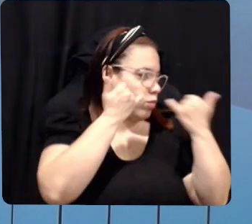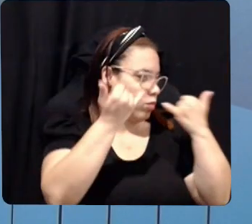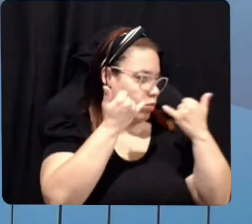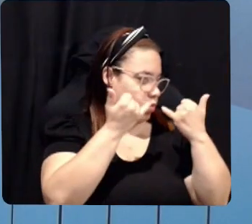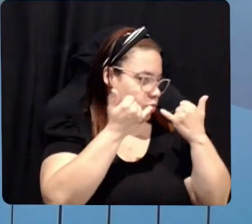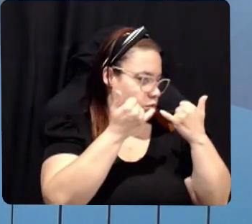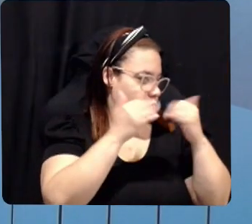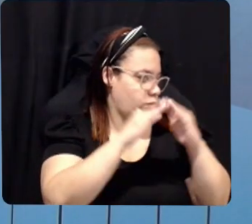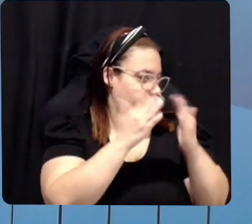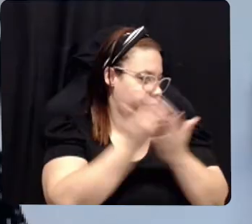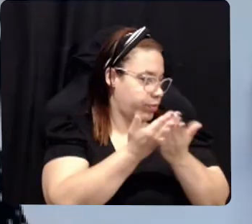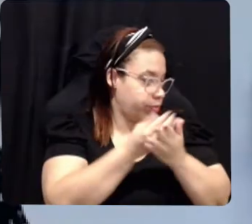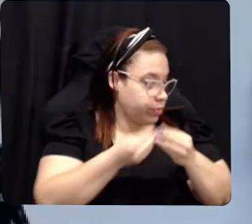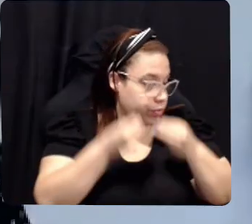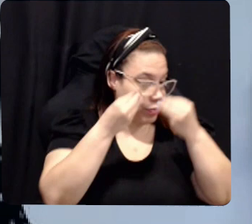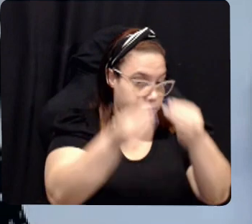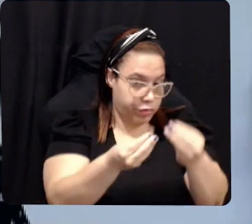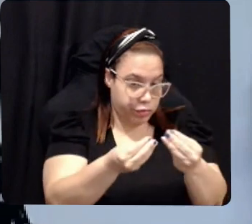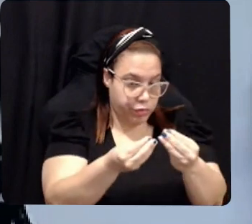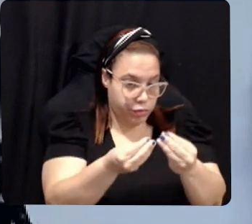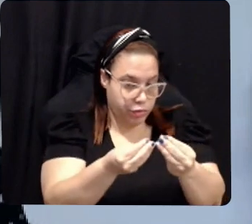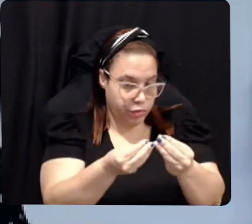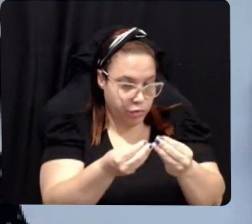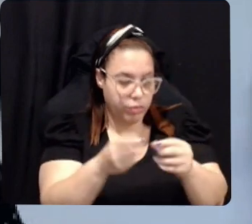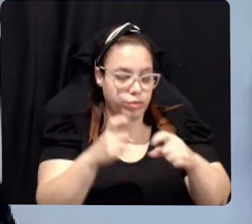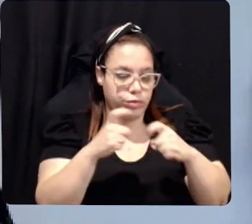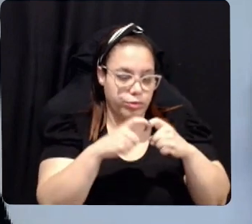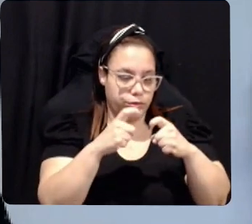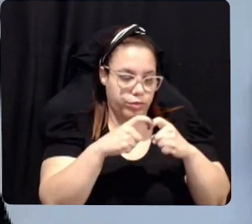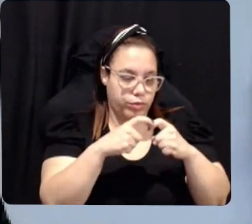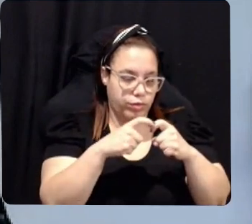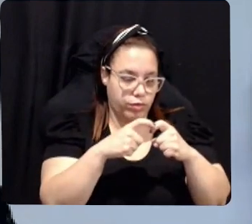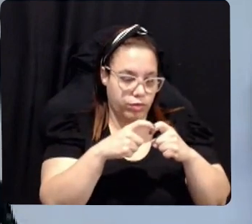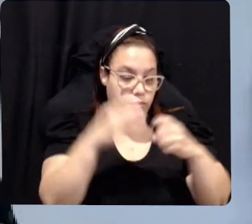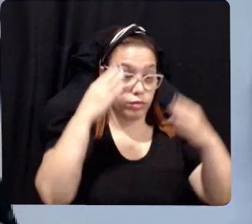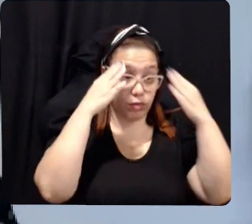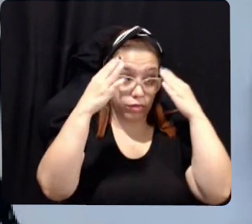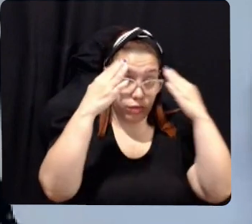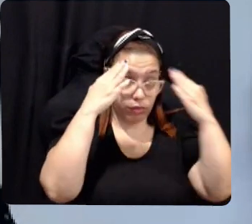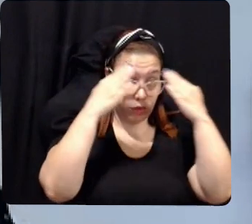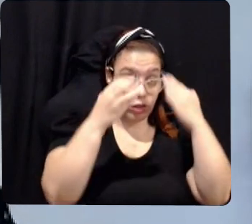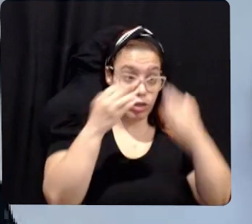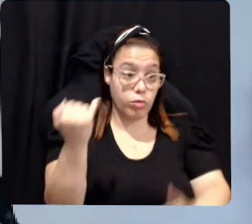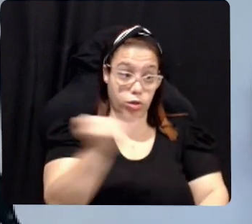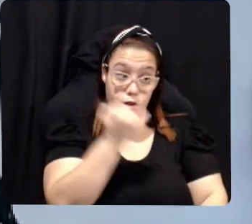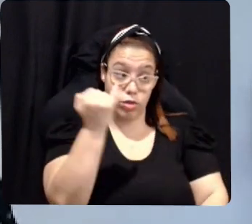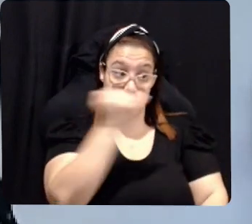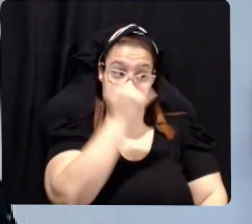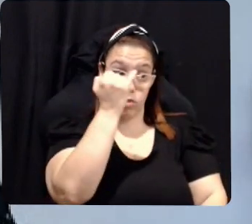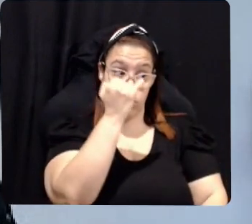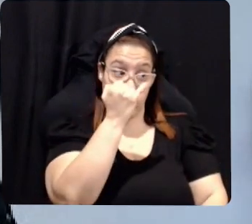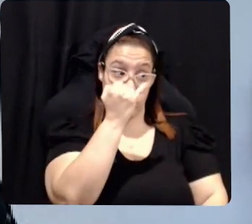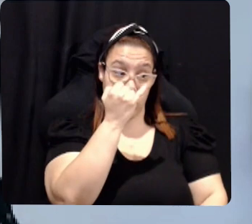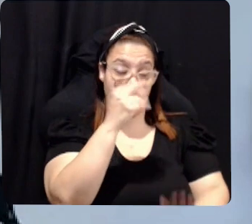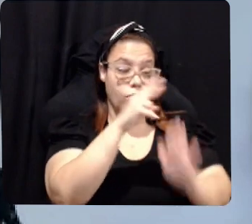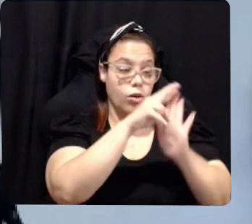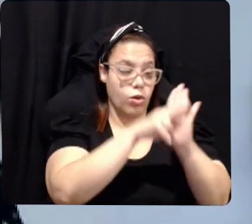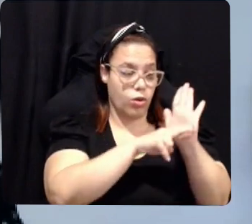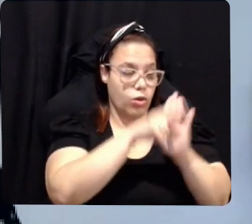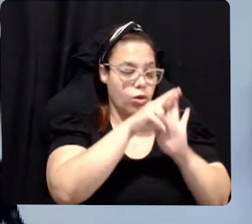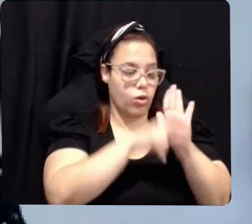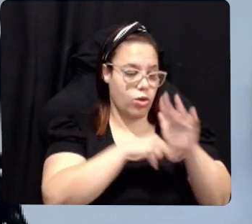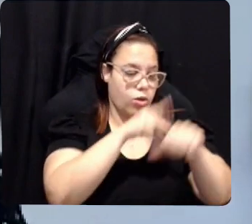a informação que a escola dá para o médico e para os terapeutas é muito importante. Então,